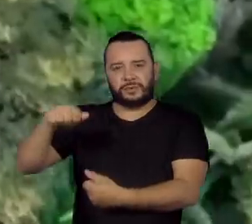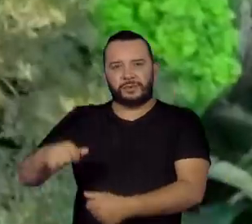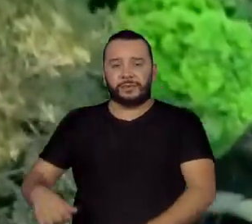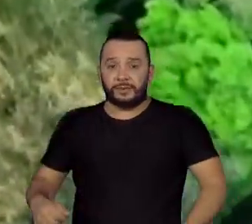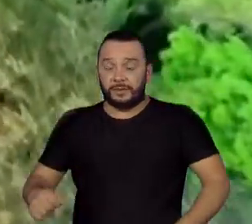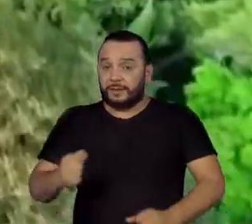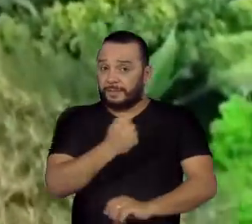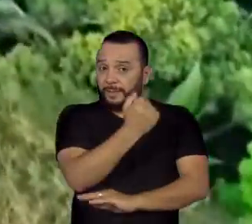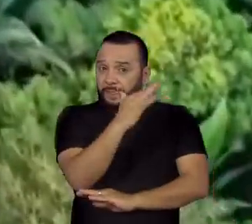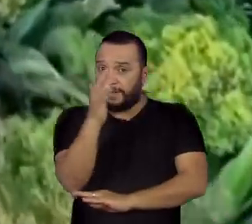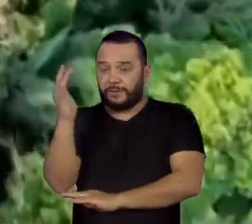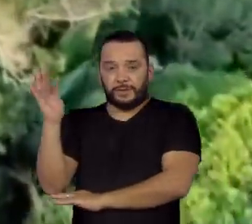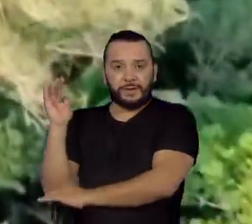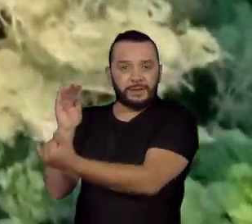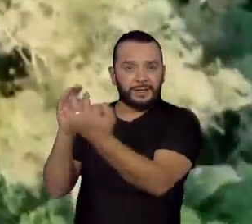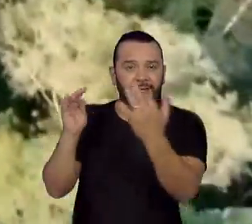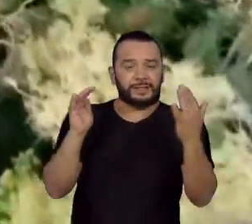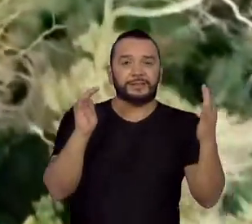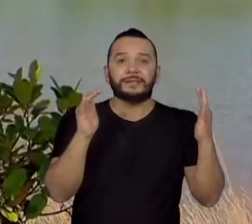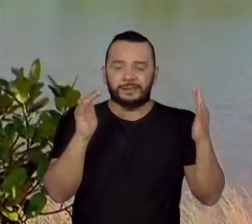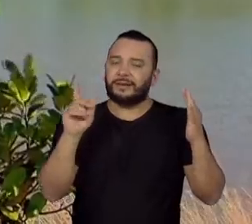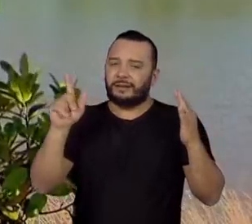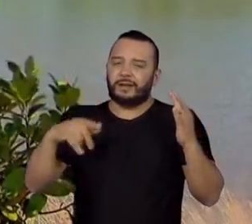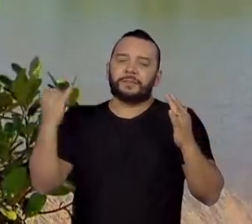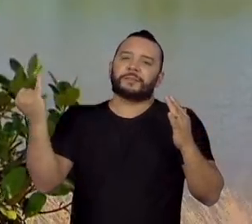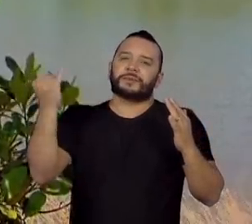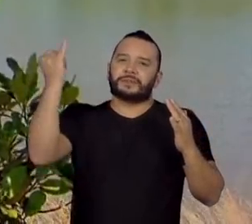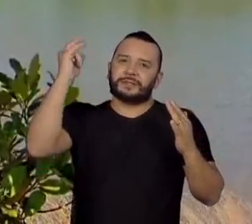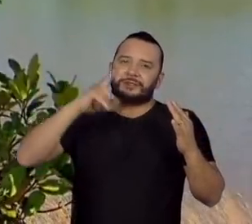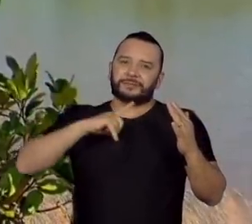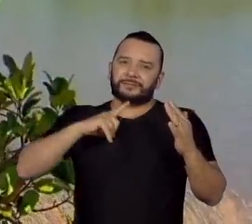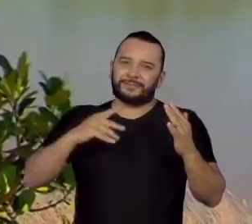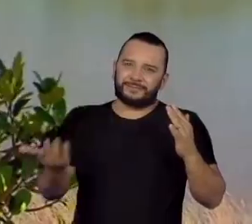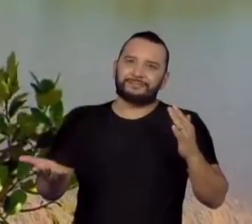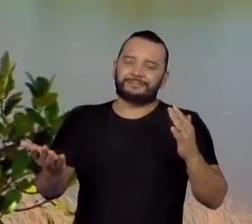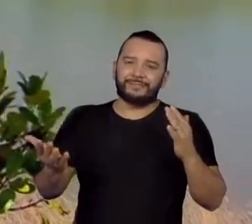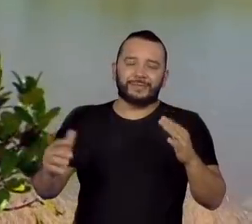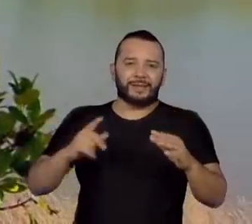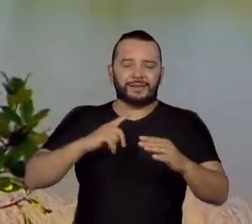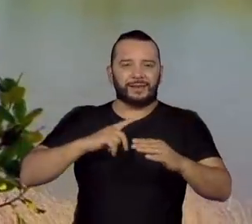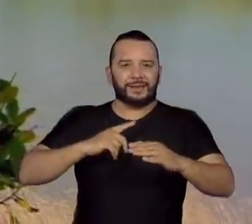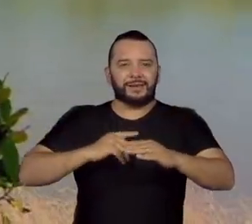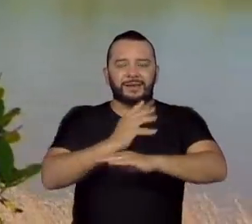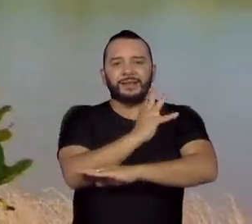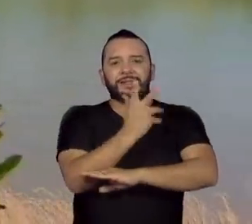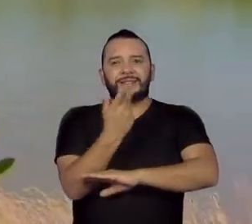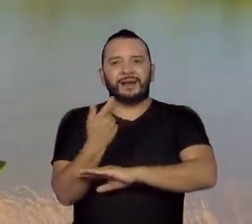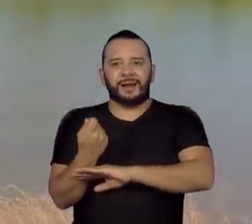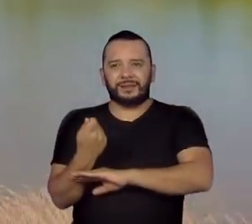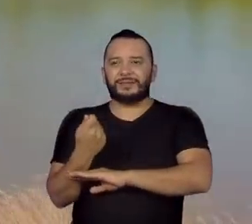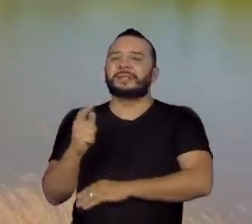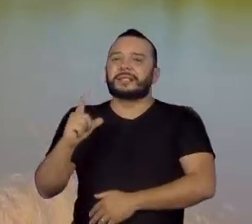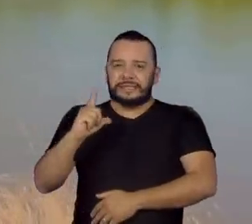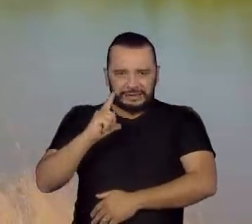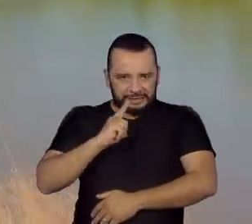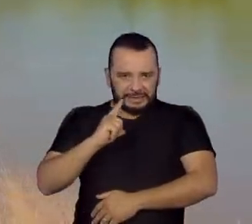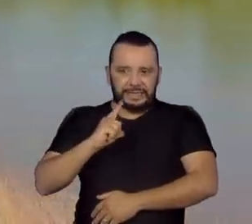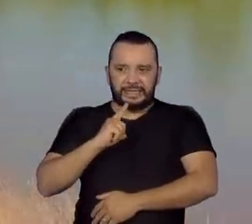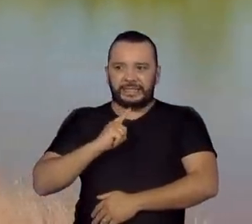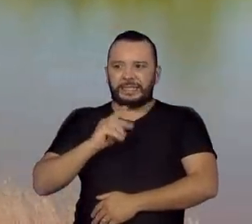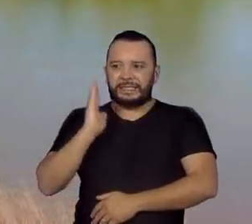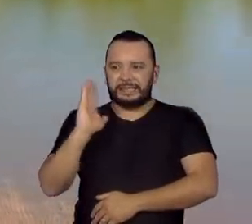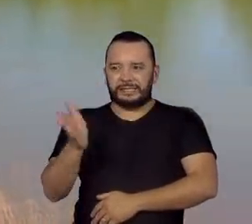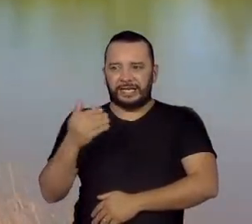A floresta tropical é uma dessas. Os nossos cerrados, porque tem um sistema subterrâneo